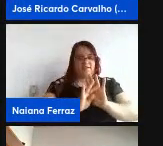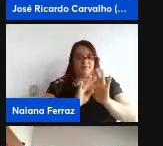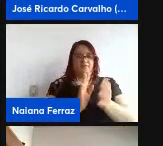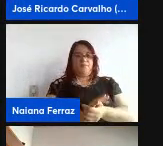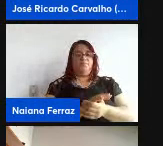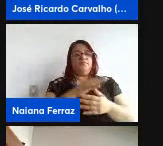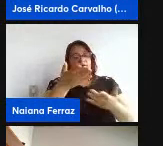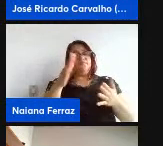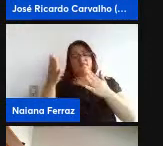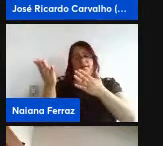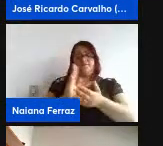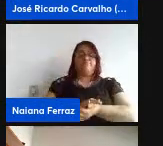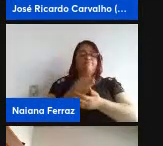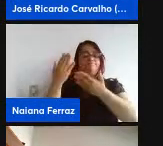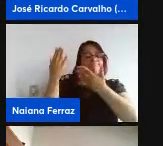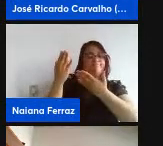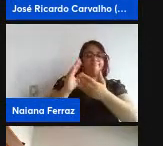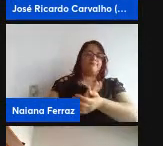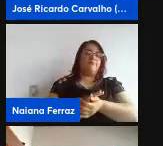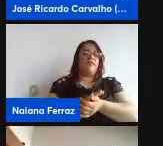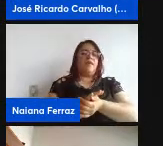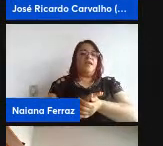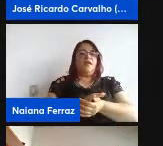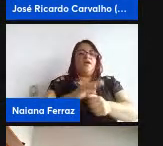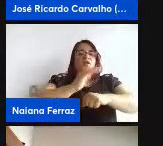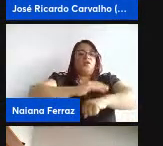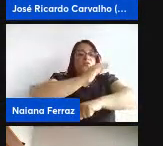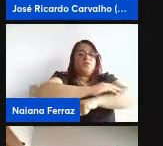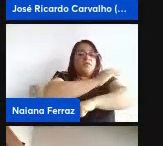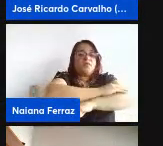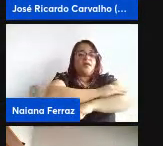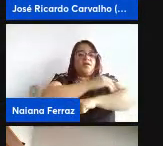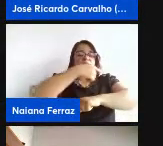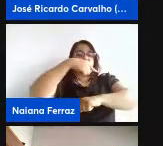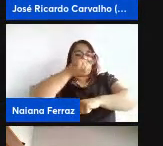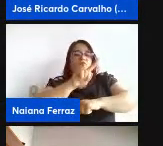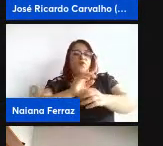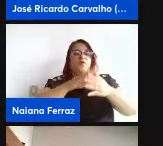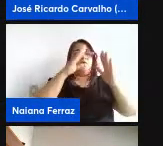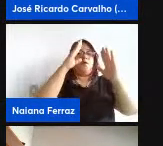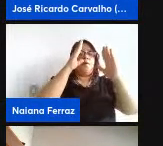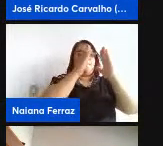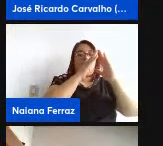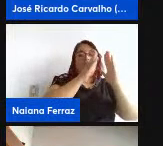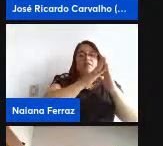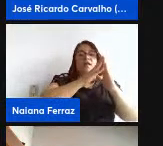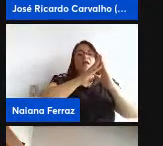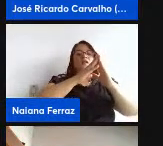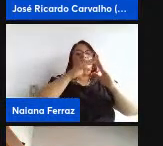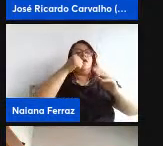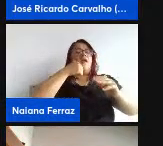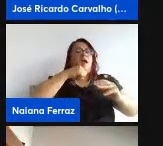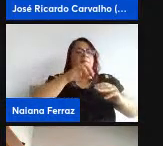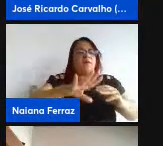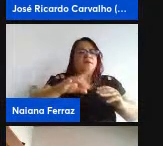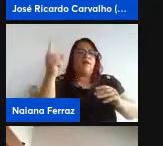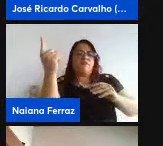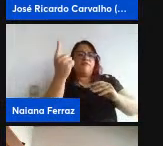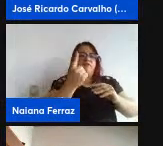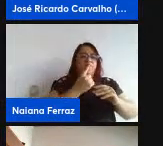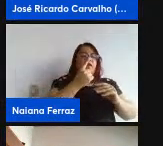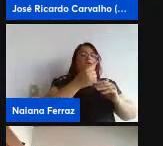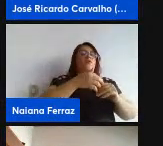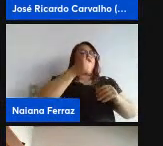para o castelo e bateu na porta, e a menina foi atender. E veio o sapo. E ela contou toda a história para o pai dela.